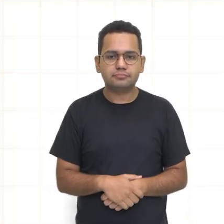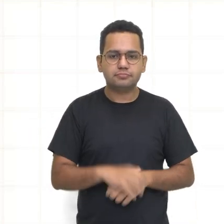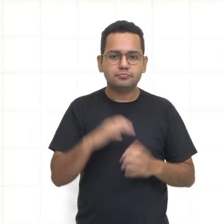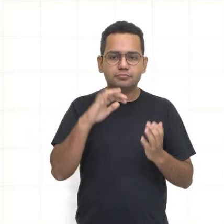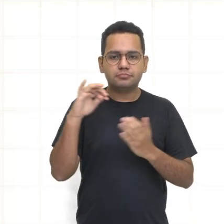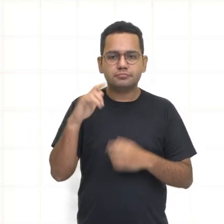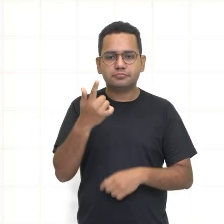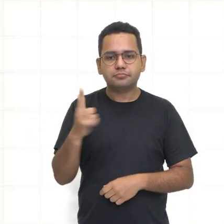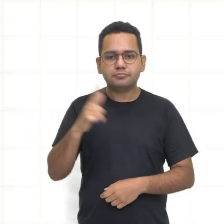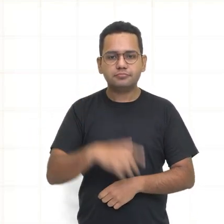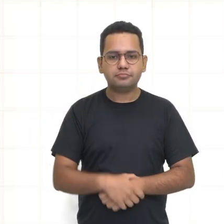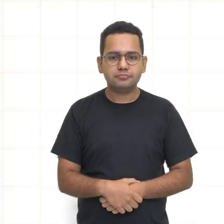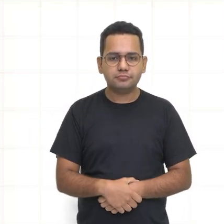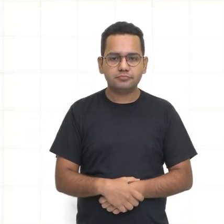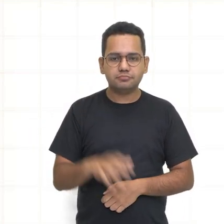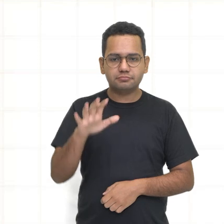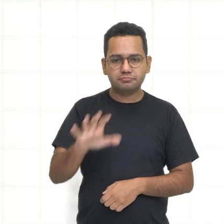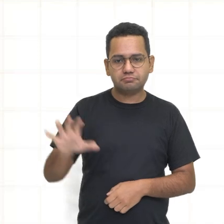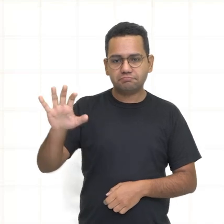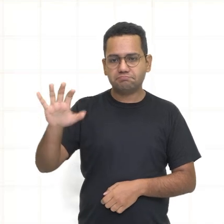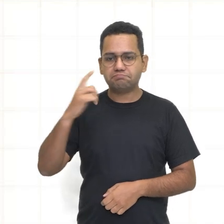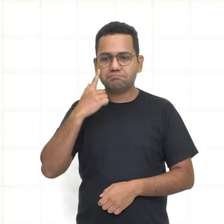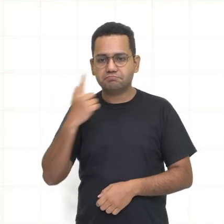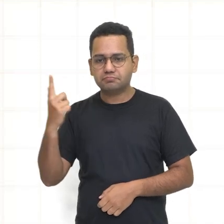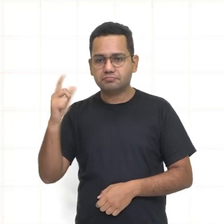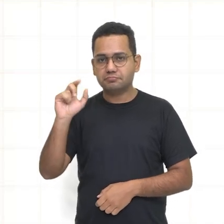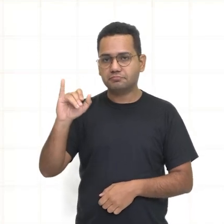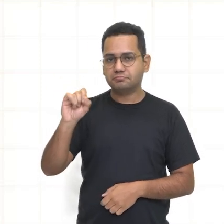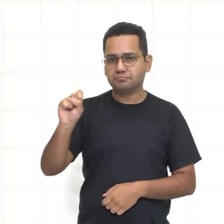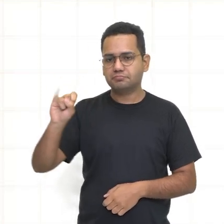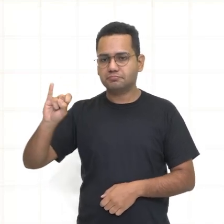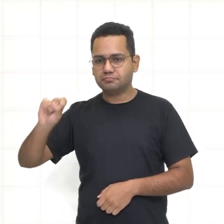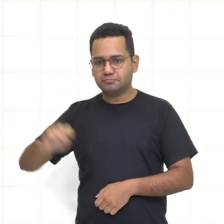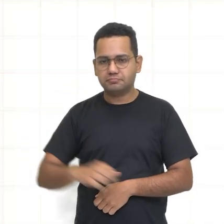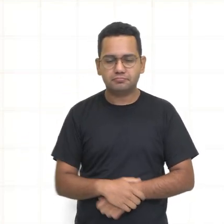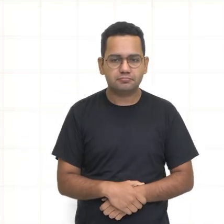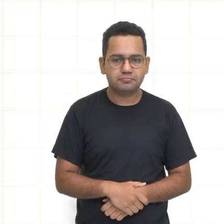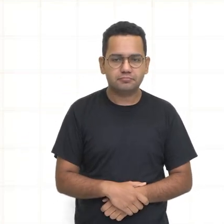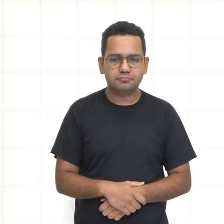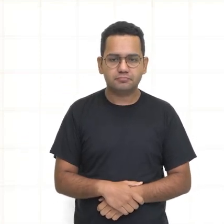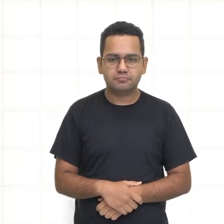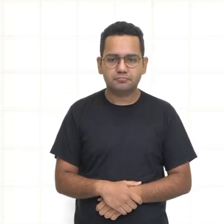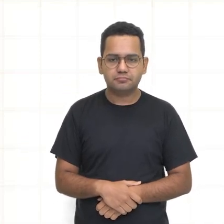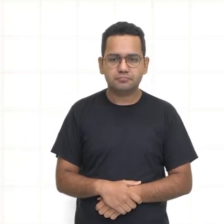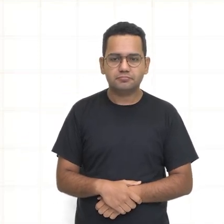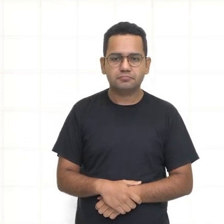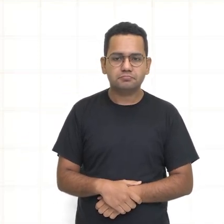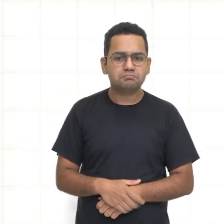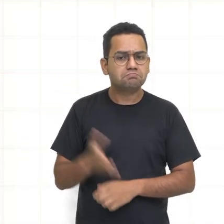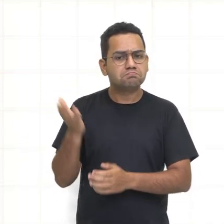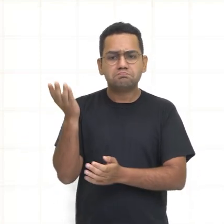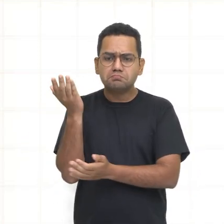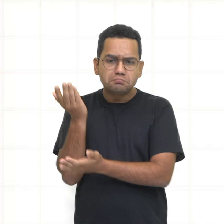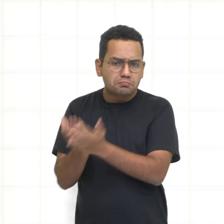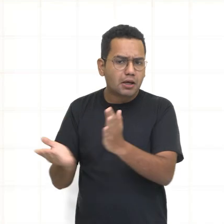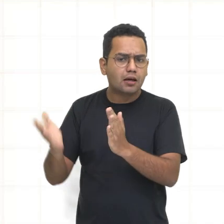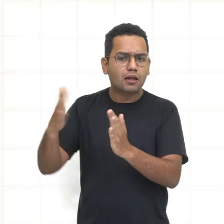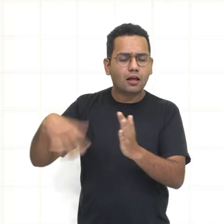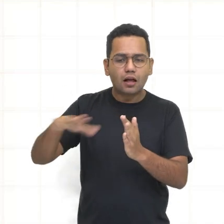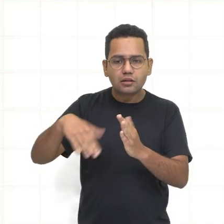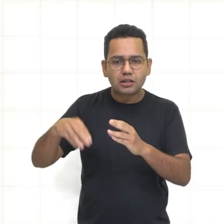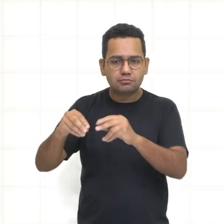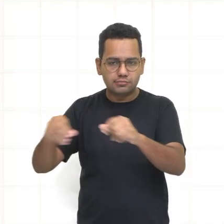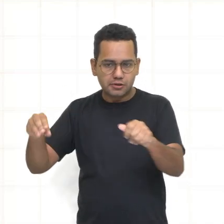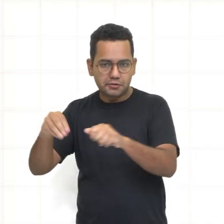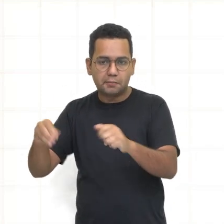desses grupos rebeldes, temos também a presença do Estado Islâmico, ou ISIS, que vai perder a maioria dos